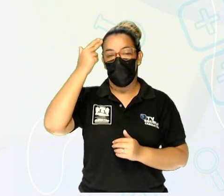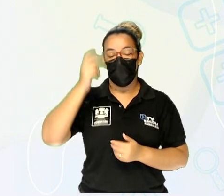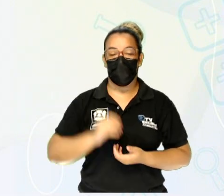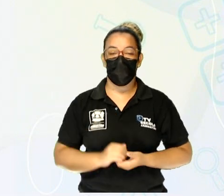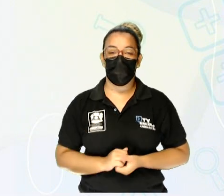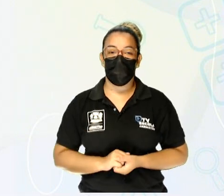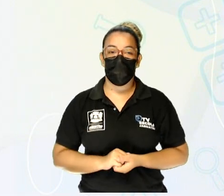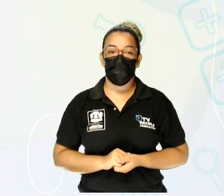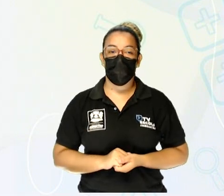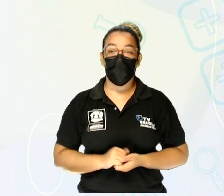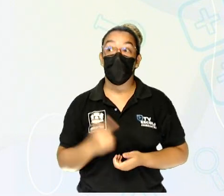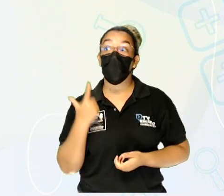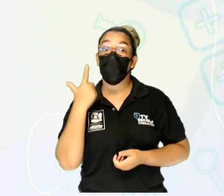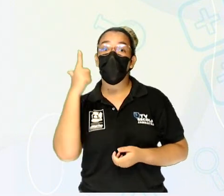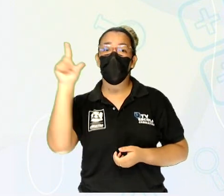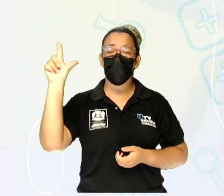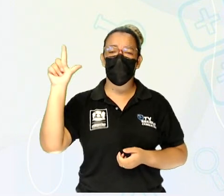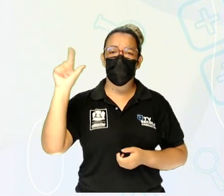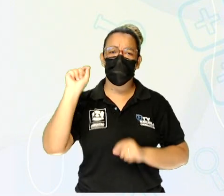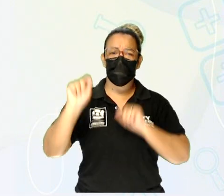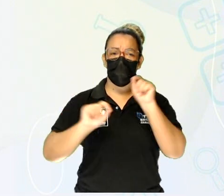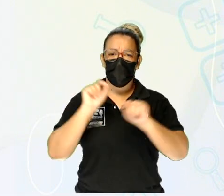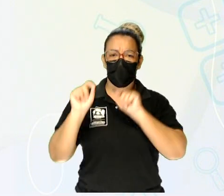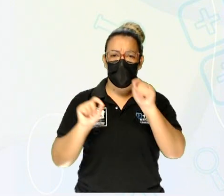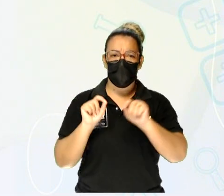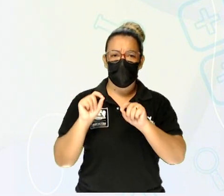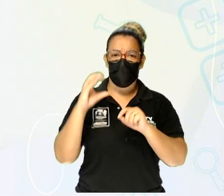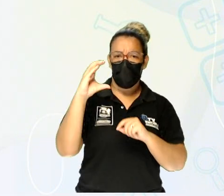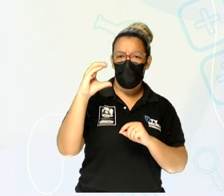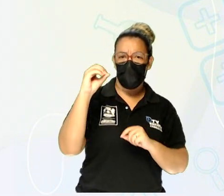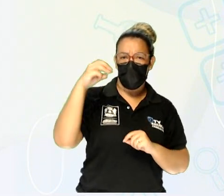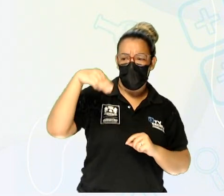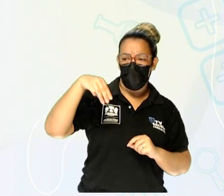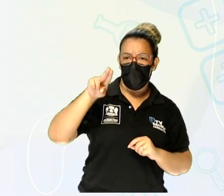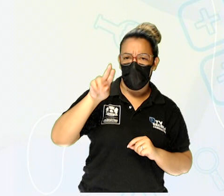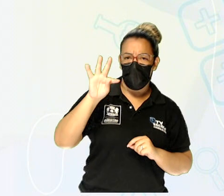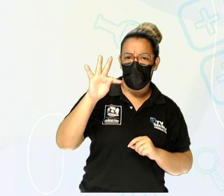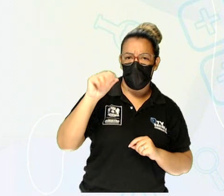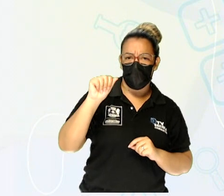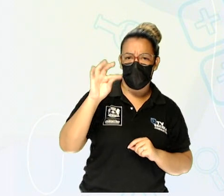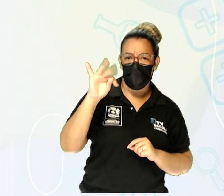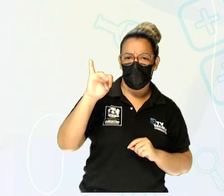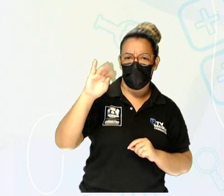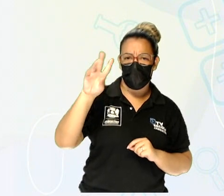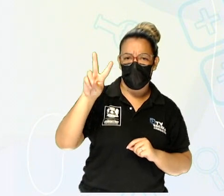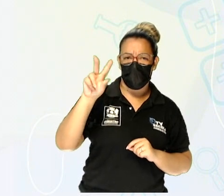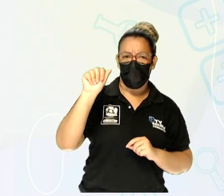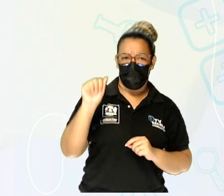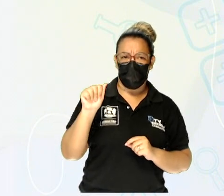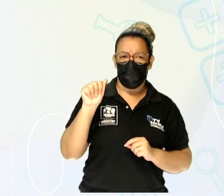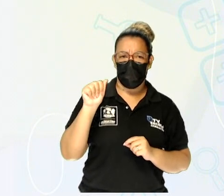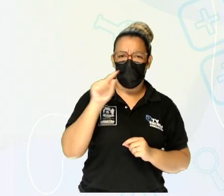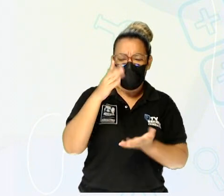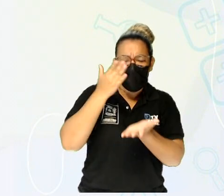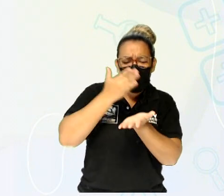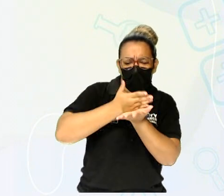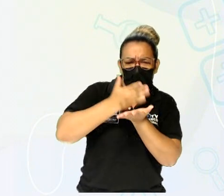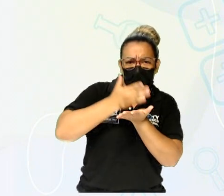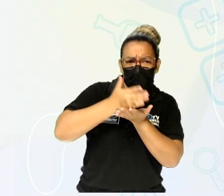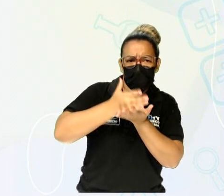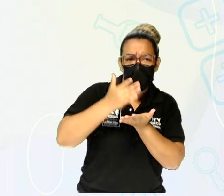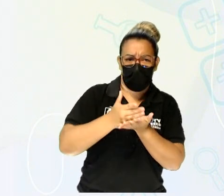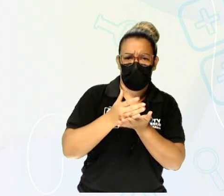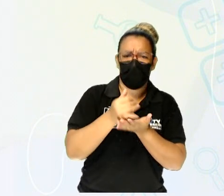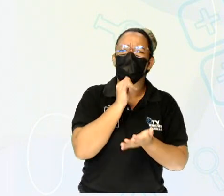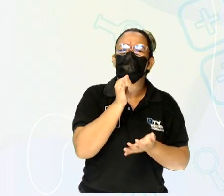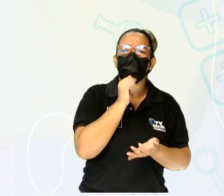da adição, a comutativa, ou seja, a ordem das parcelas não altera a soma. Então, se eu fizer 3